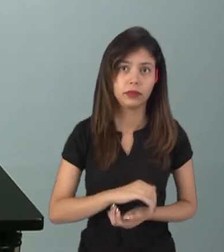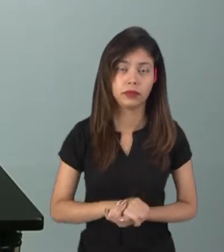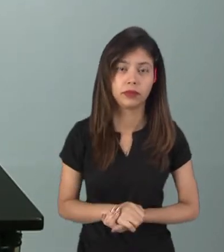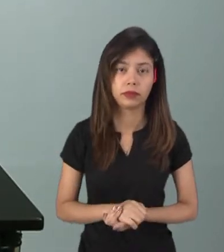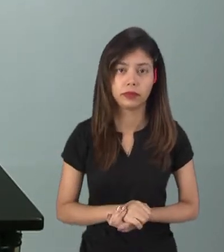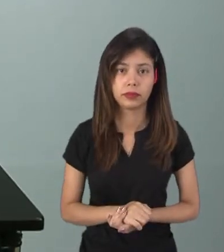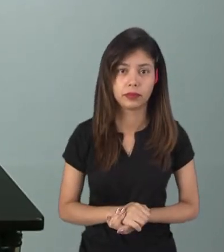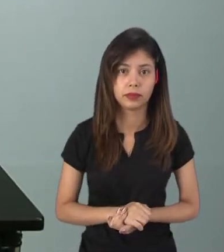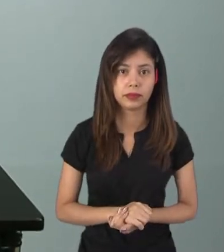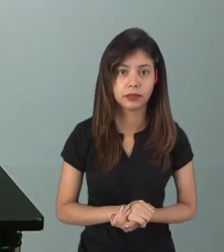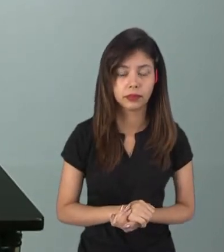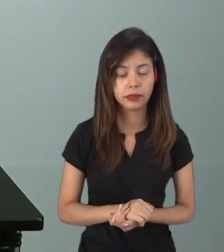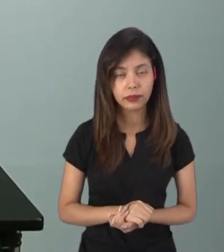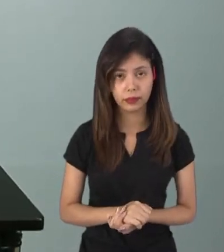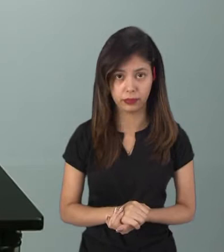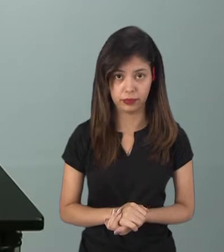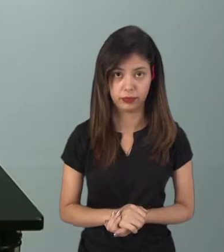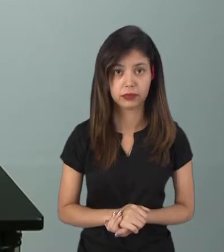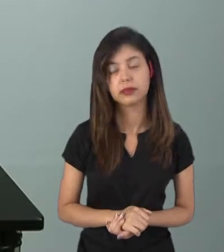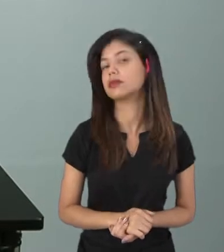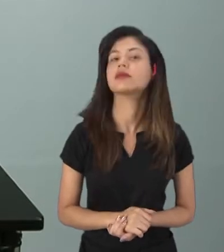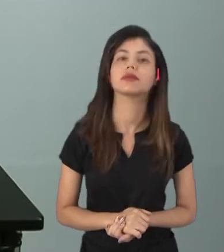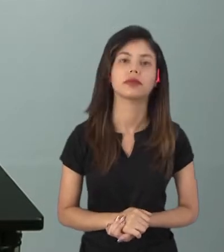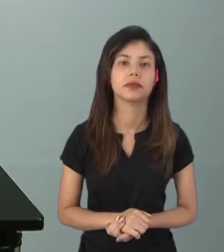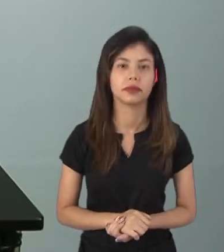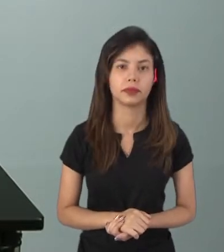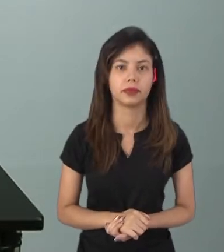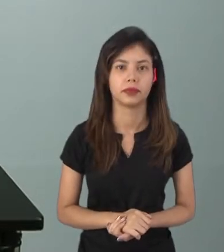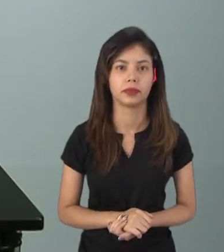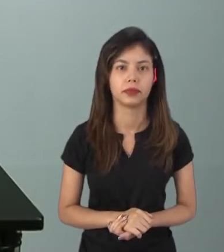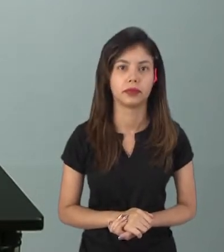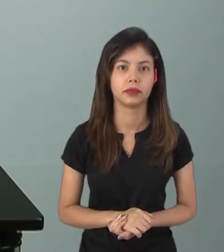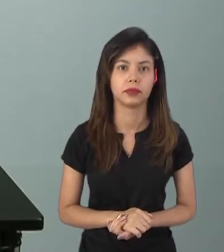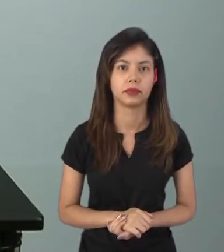colocar aqui, certinho?